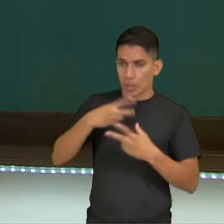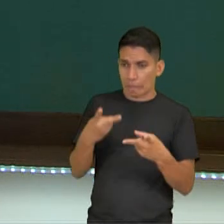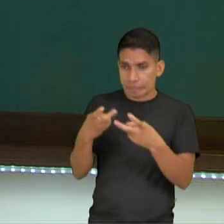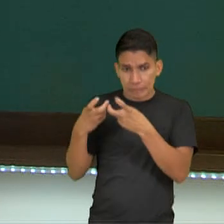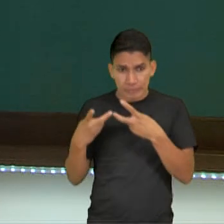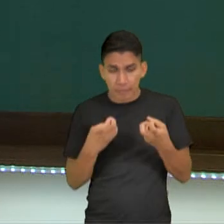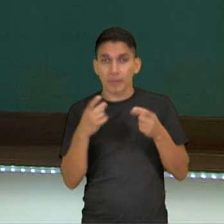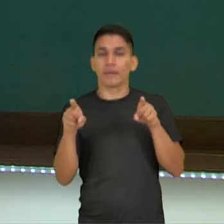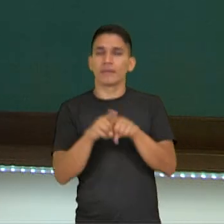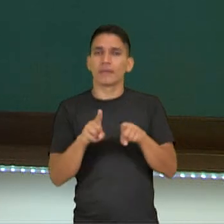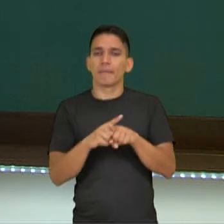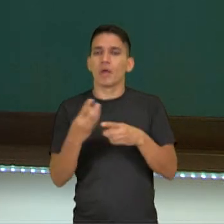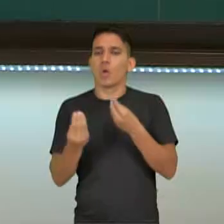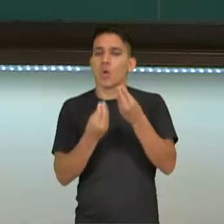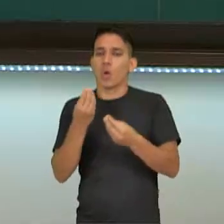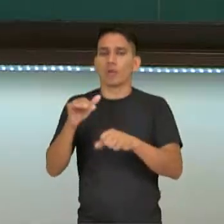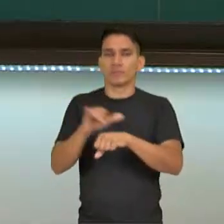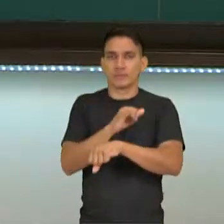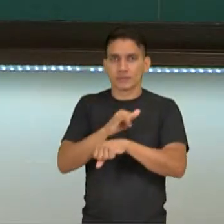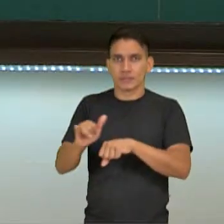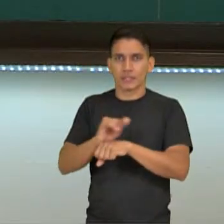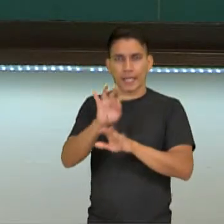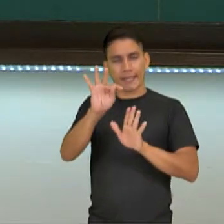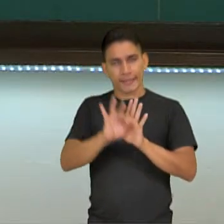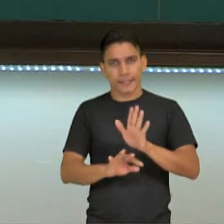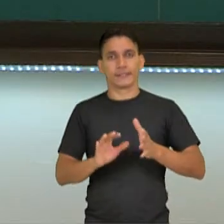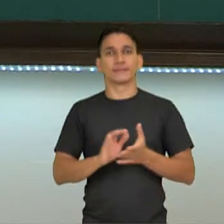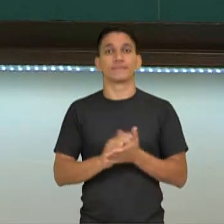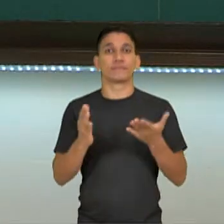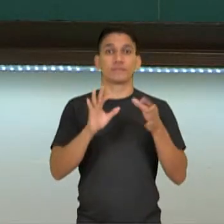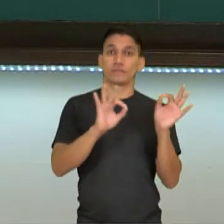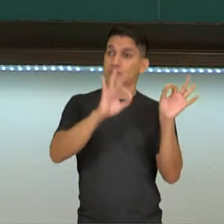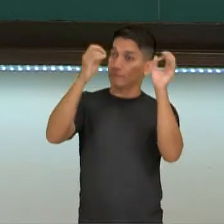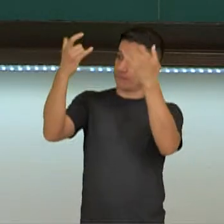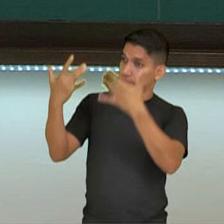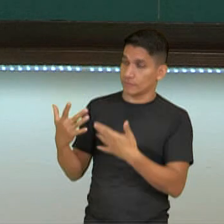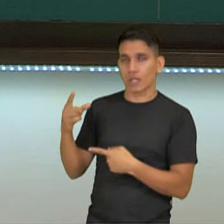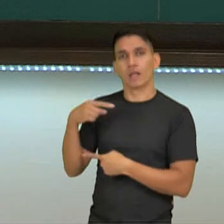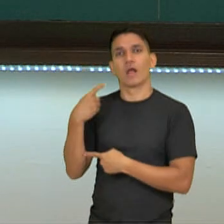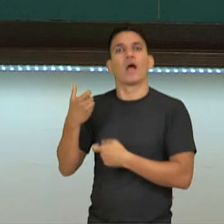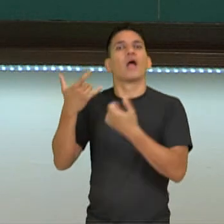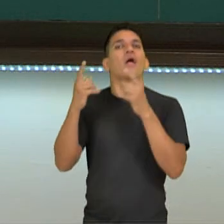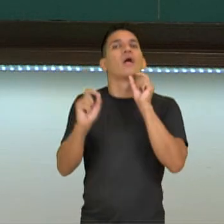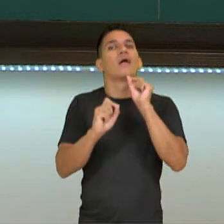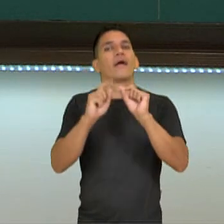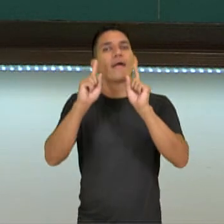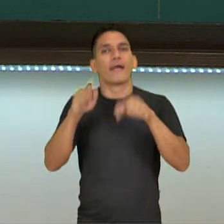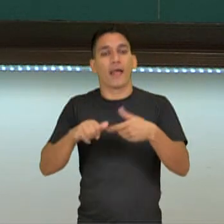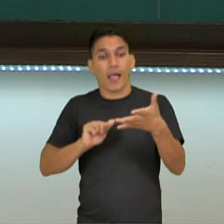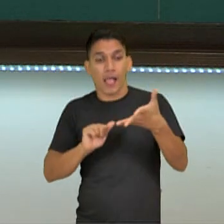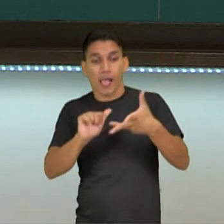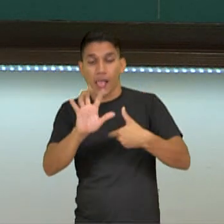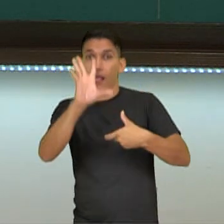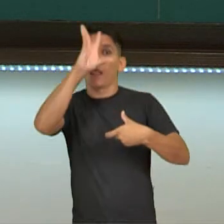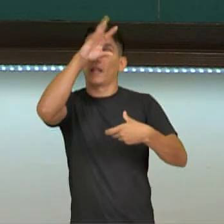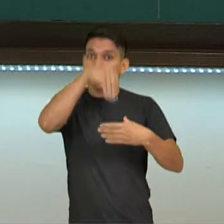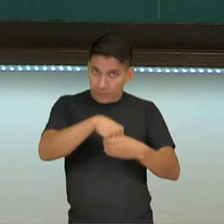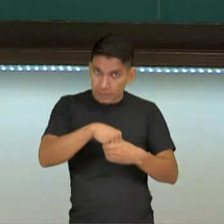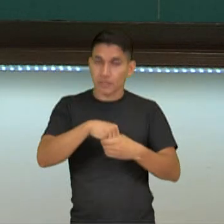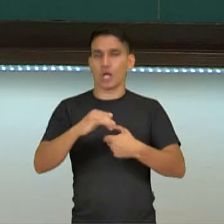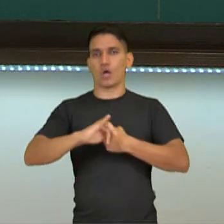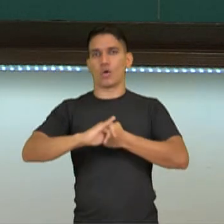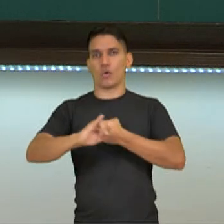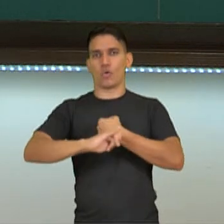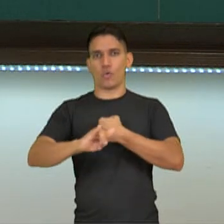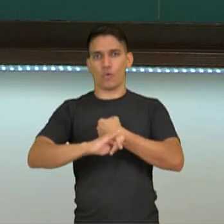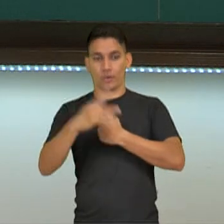de linguagem em um texto, né? Então, nesse vídeo nós falamos sobre os elementos composicionais da